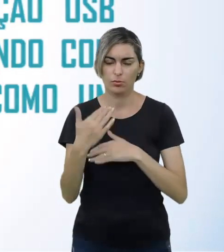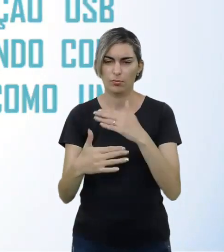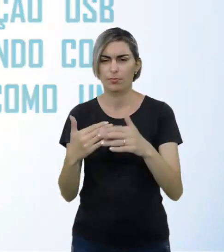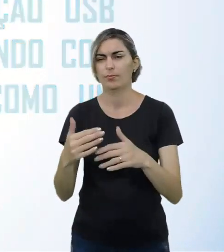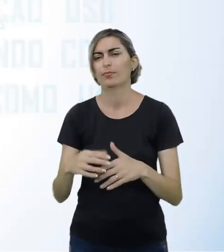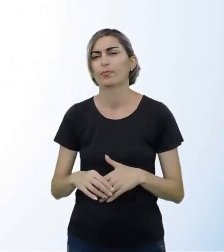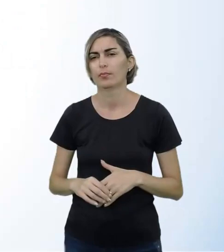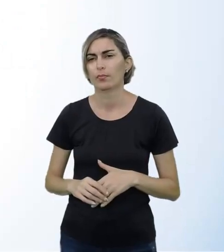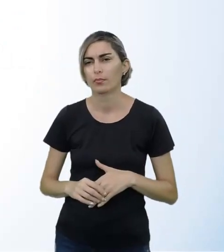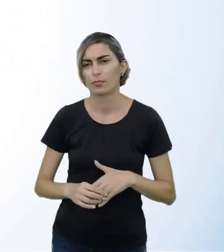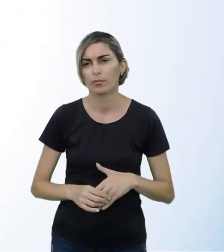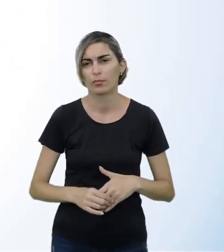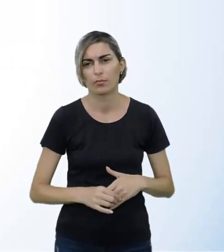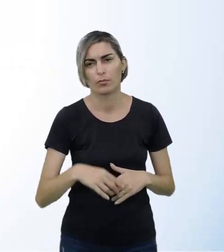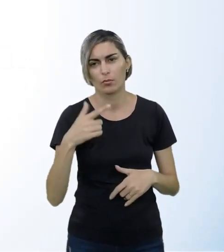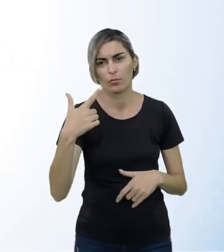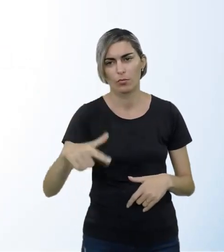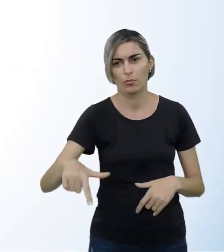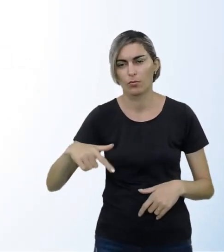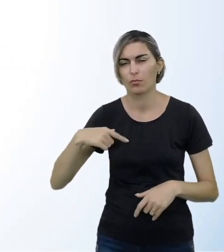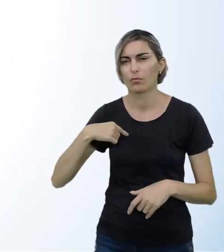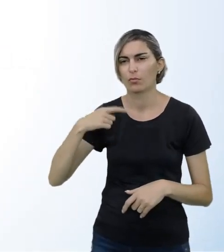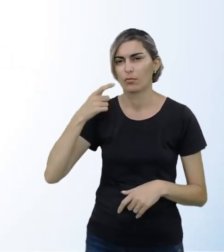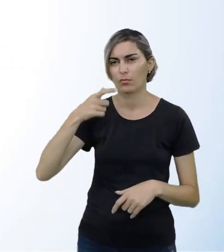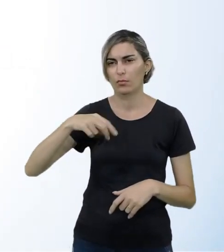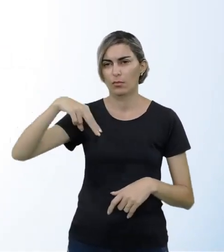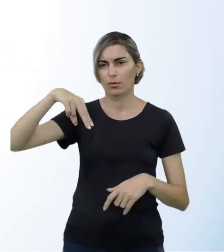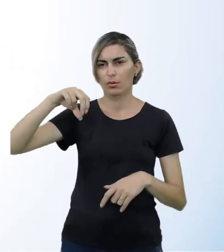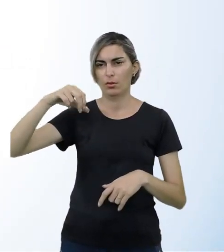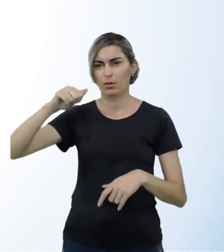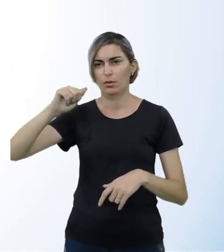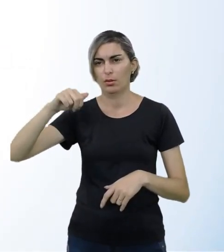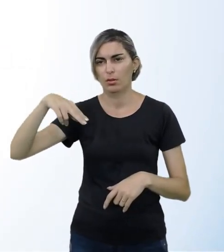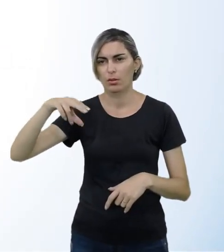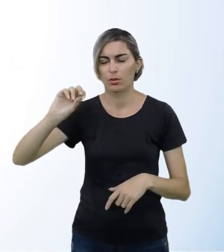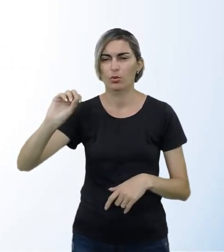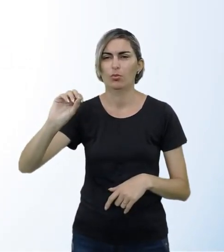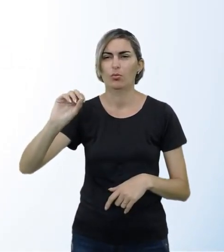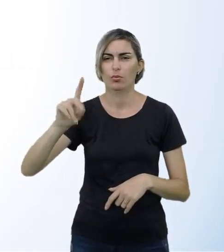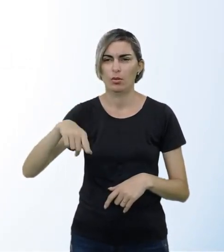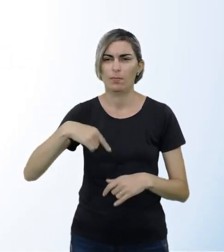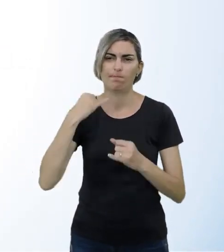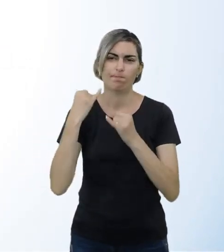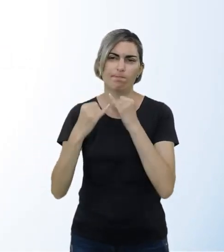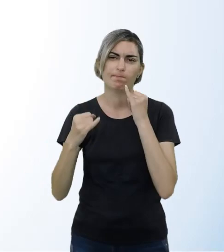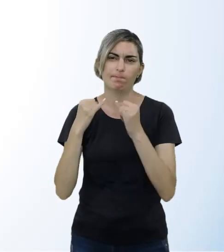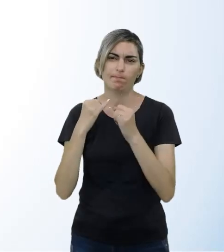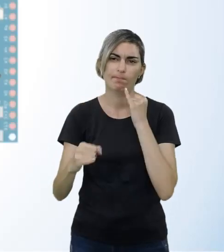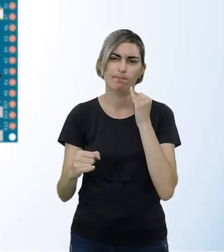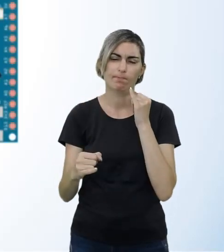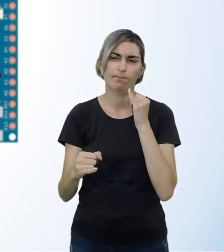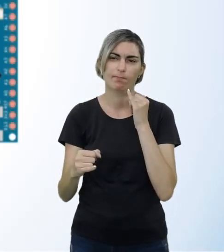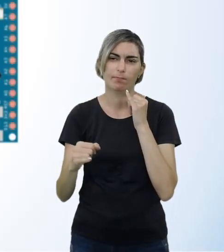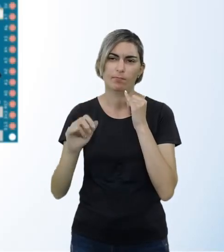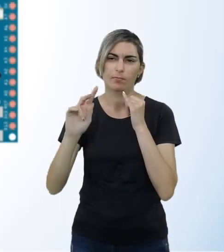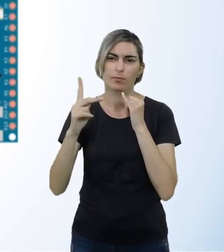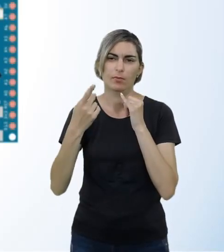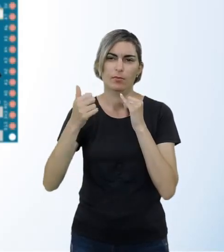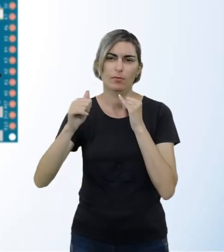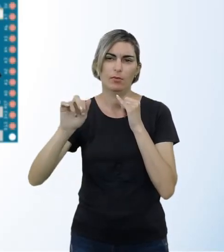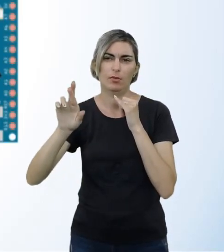automaticamente. Outra placa interessante é o Arduino Nano. O Arduino Nano ele se assemelha muito ao Arduino